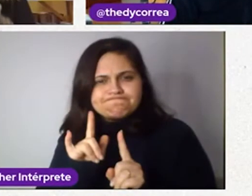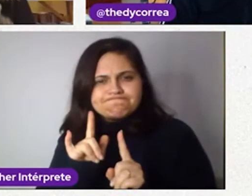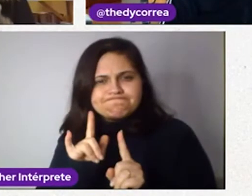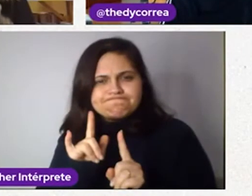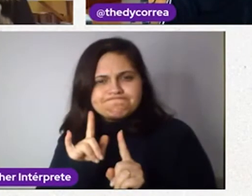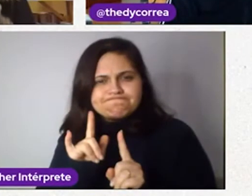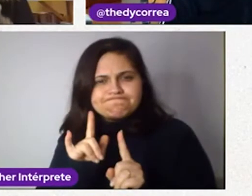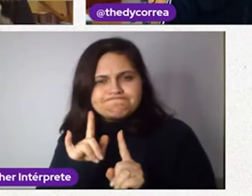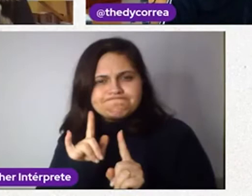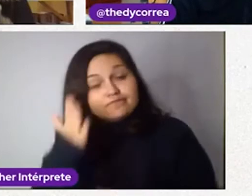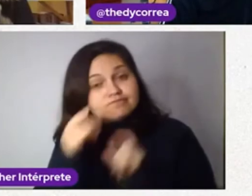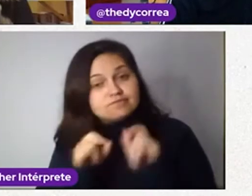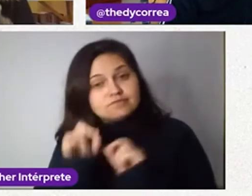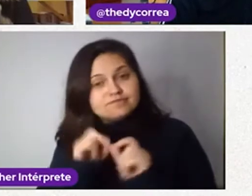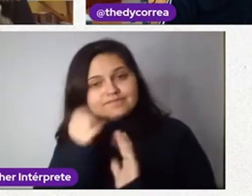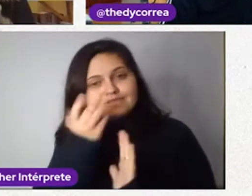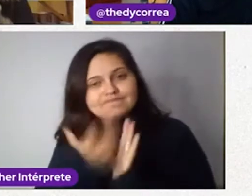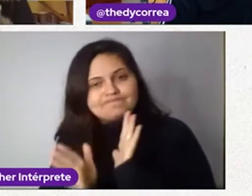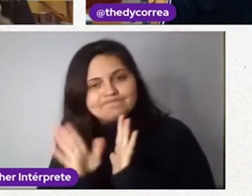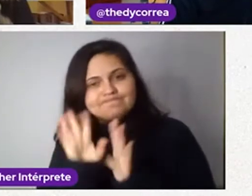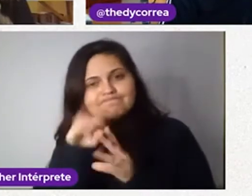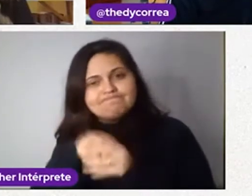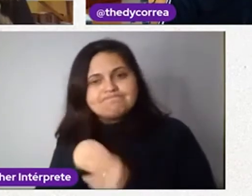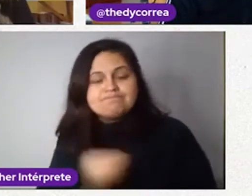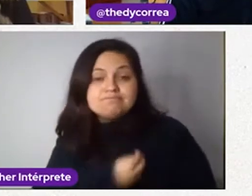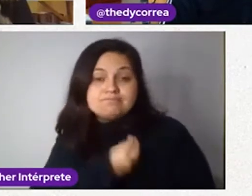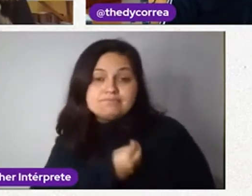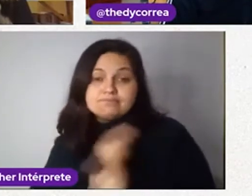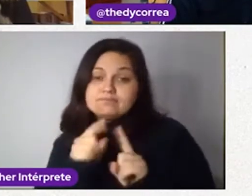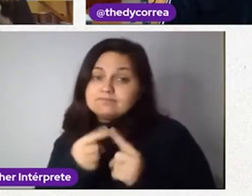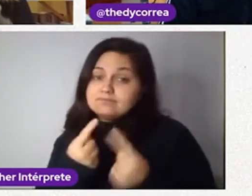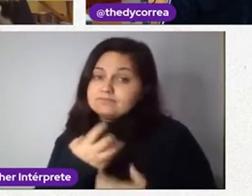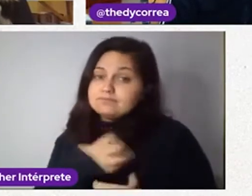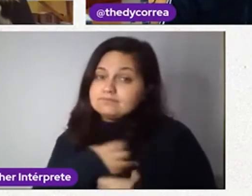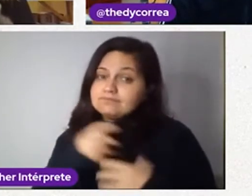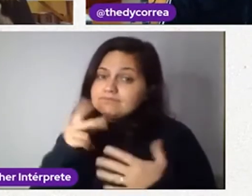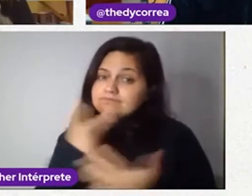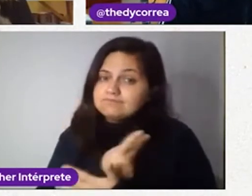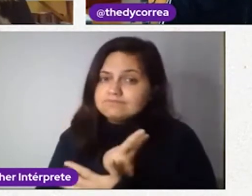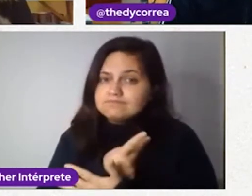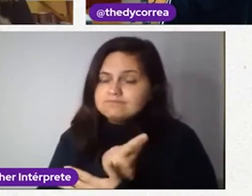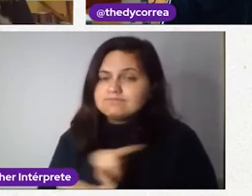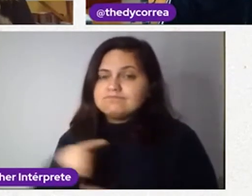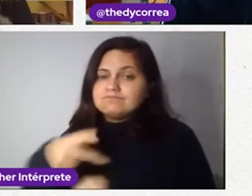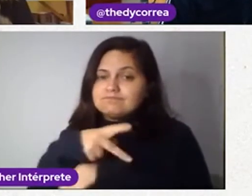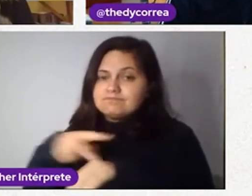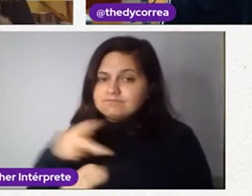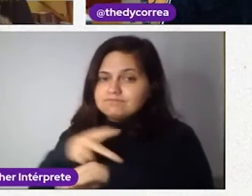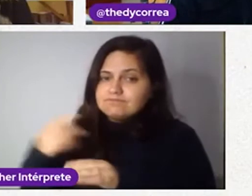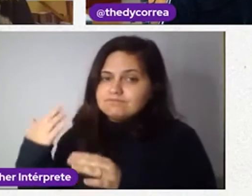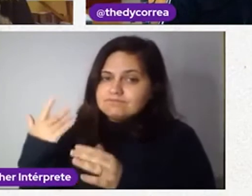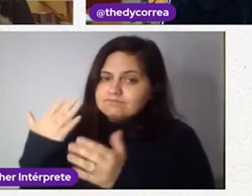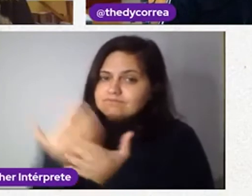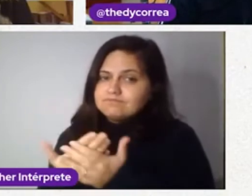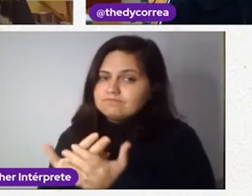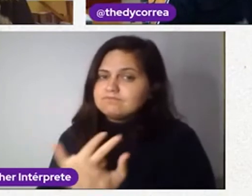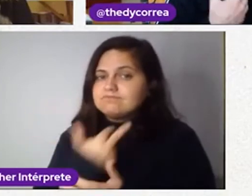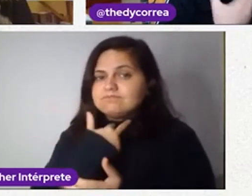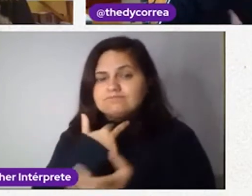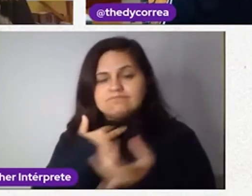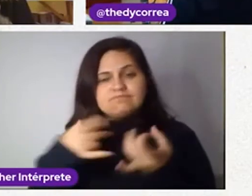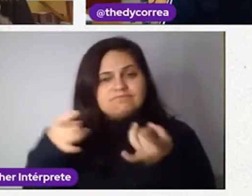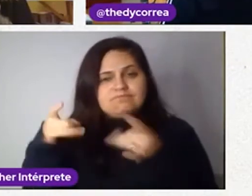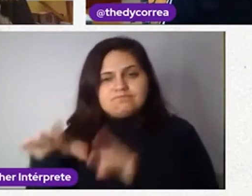sabe que a perda faz parte da vida, mas do jeito que aconteceu no nosso país nos últimos tempos, a gente não pode deixar de